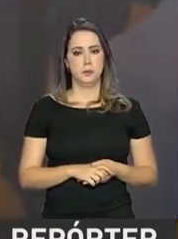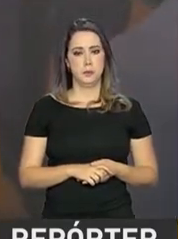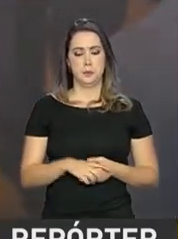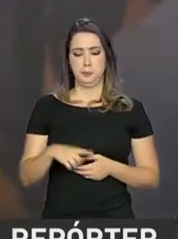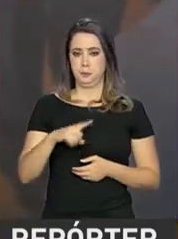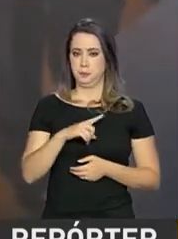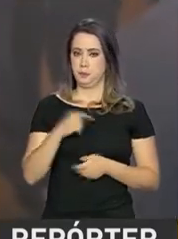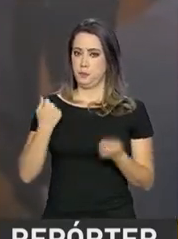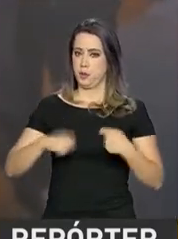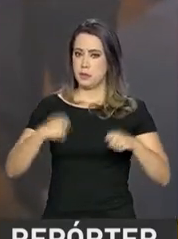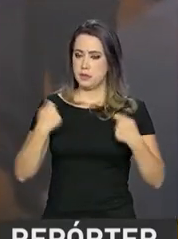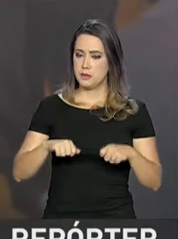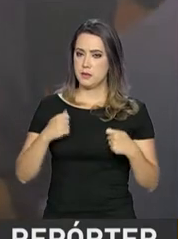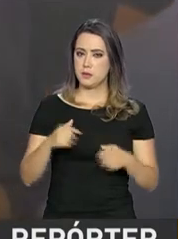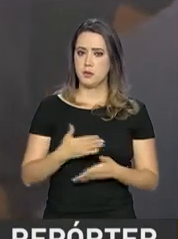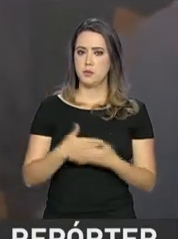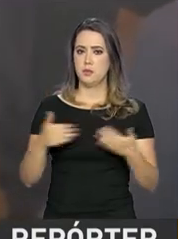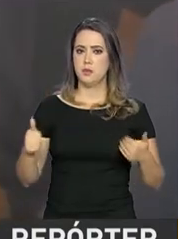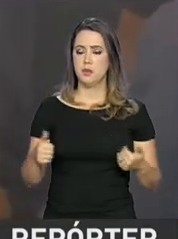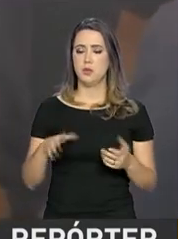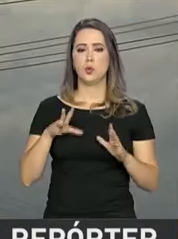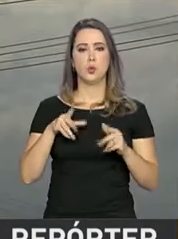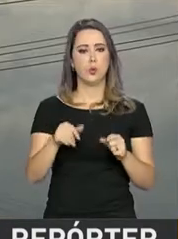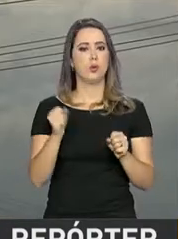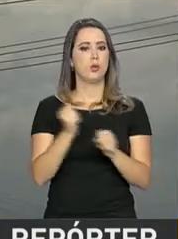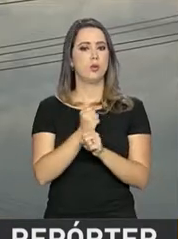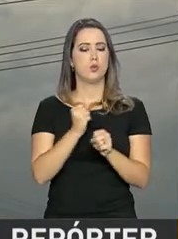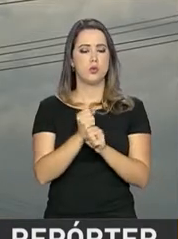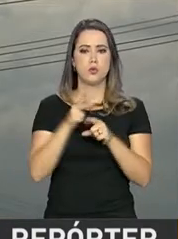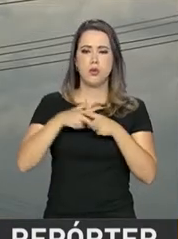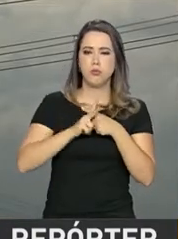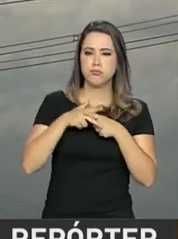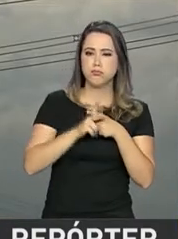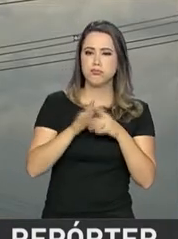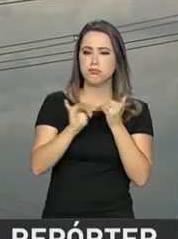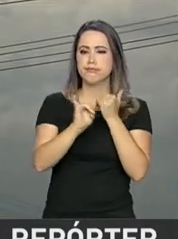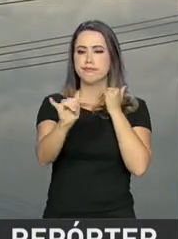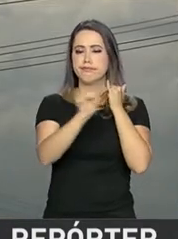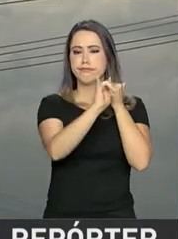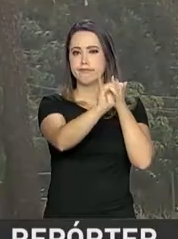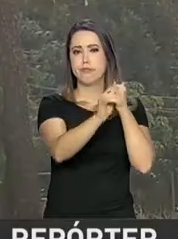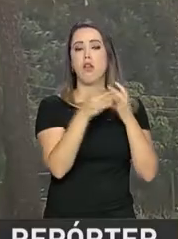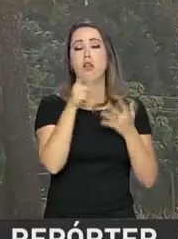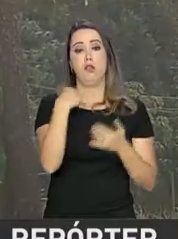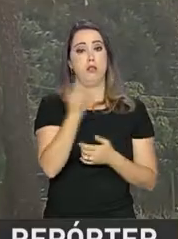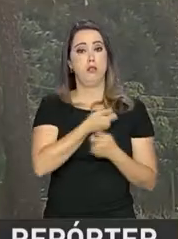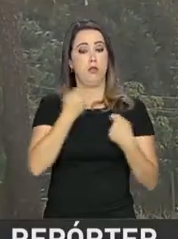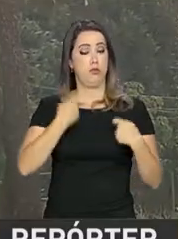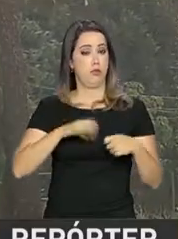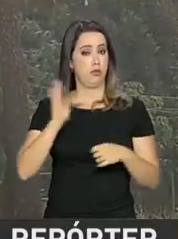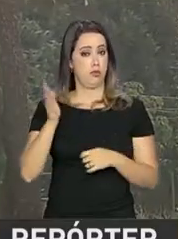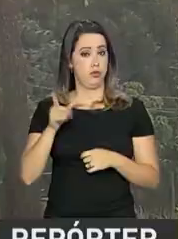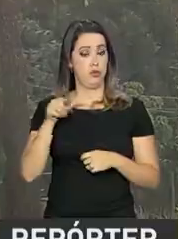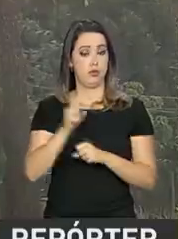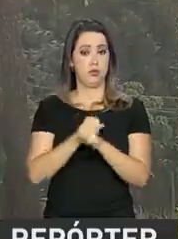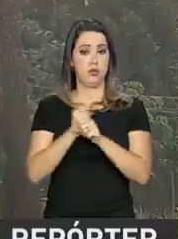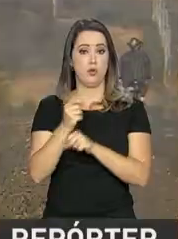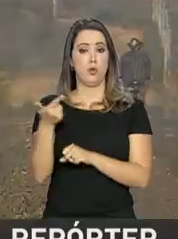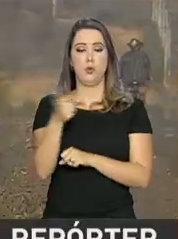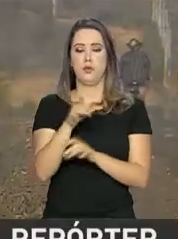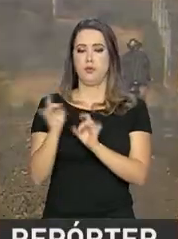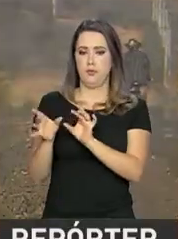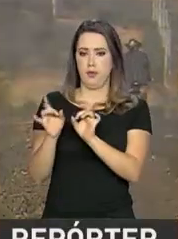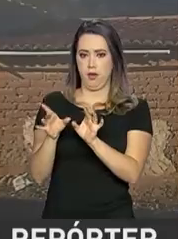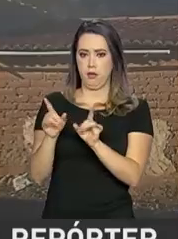nossa infraestrutura e logística de transmissão é tanto que vamos deter ainda neste ano um outro leilão